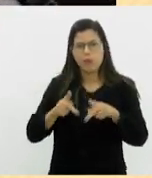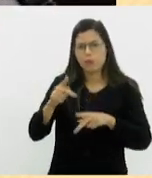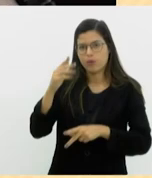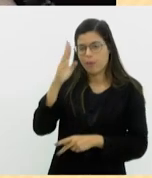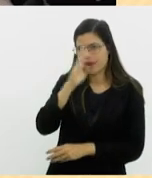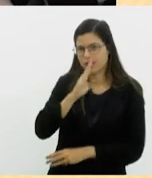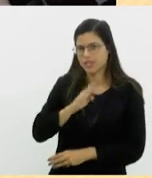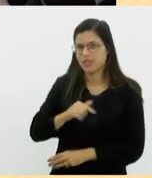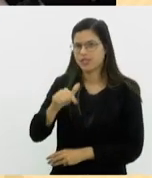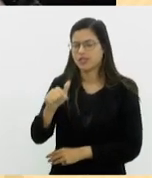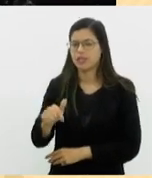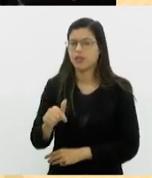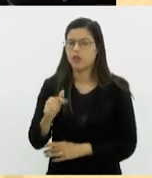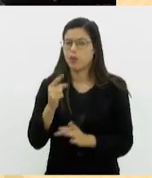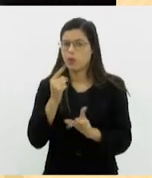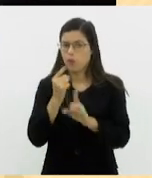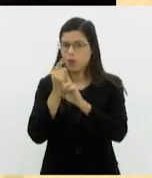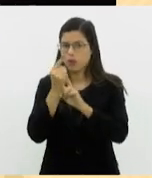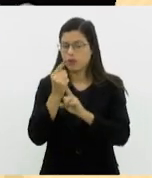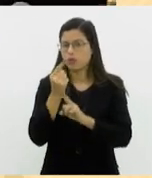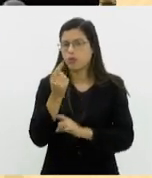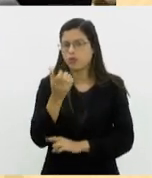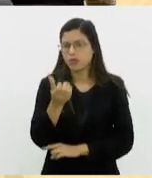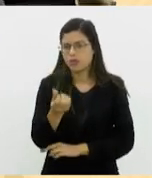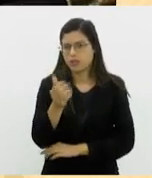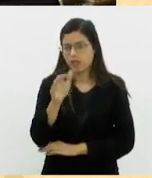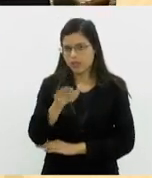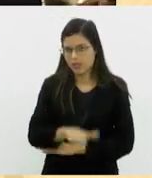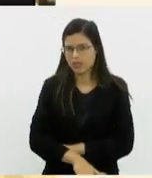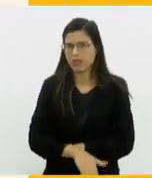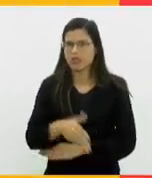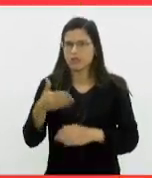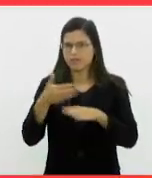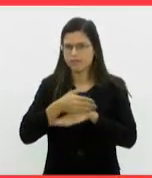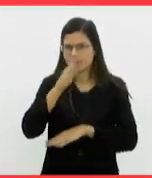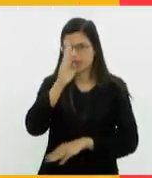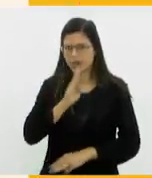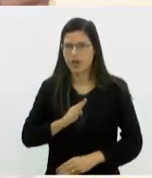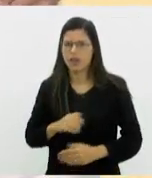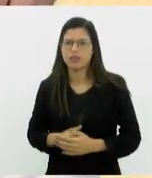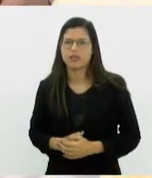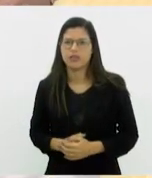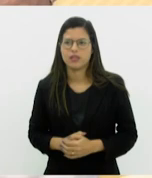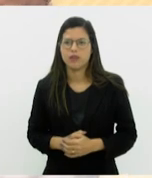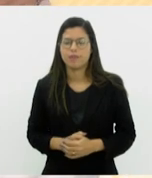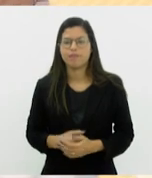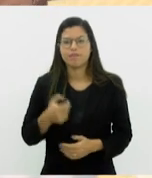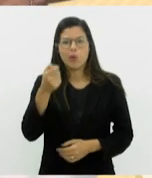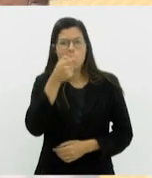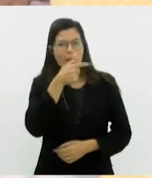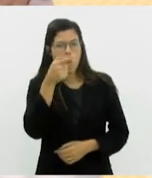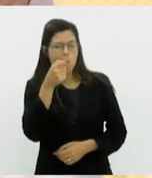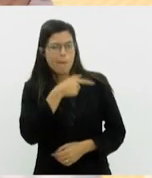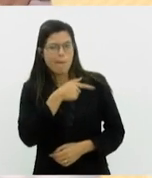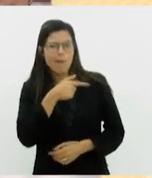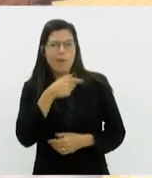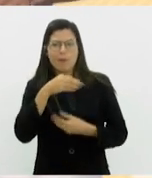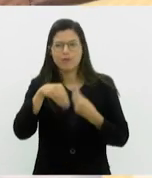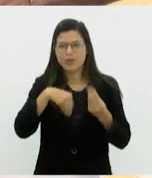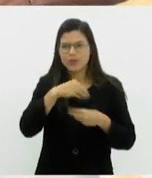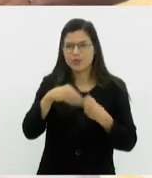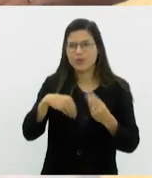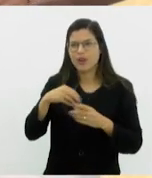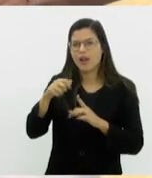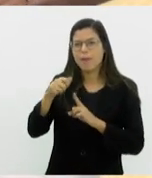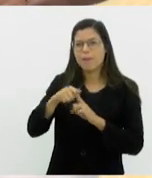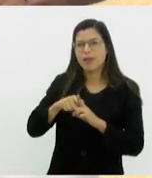O encontro está marcado para as 6 horas da tarde, a entrada é gratuita. Com um toque de humor e drama, a peça Maio Antes Que